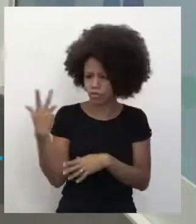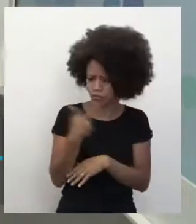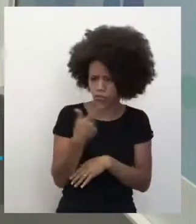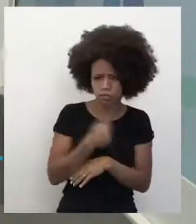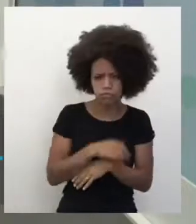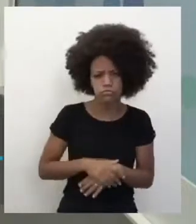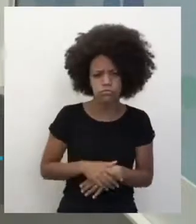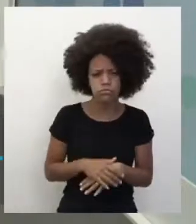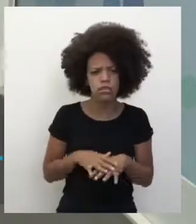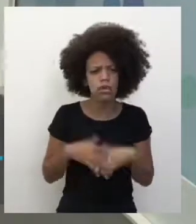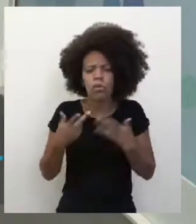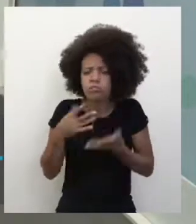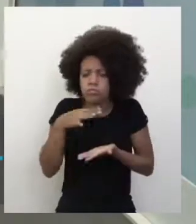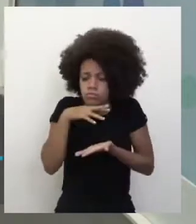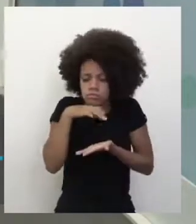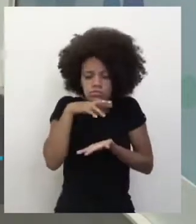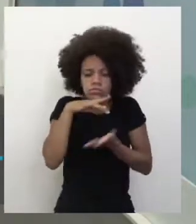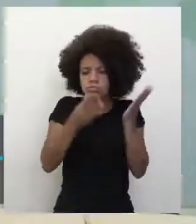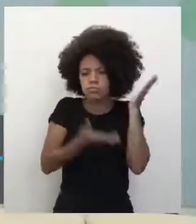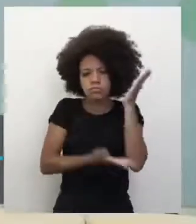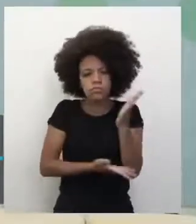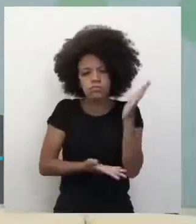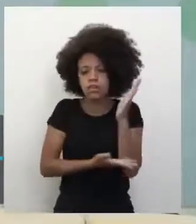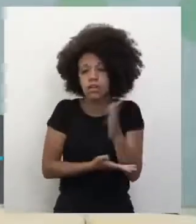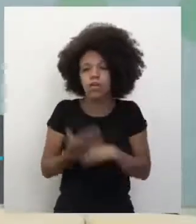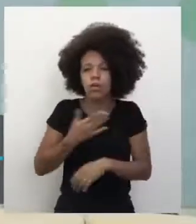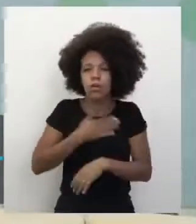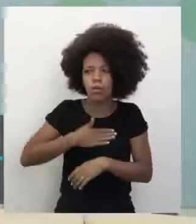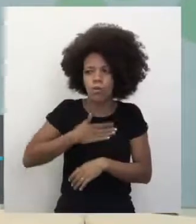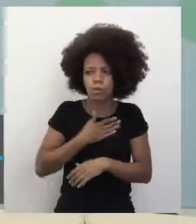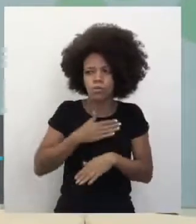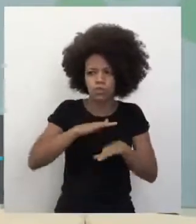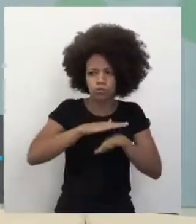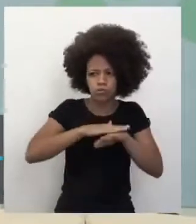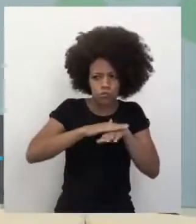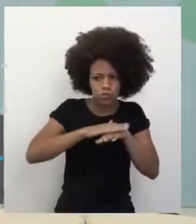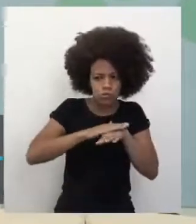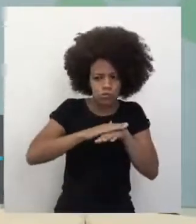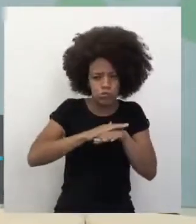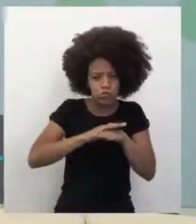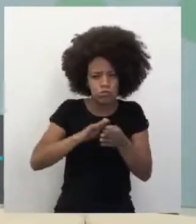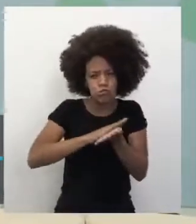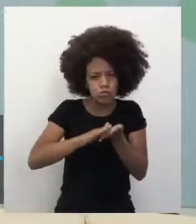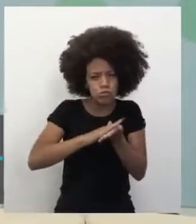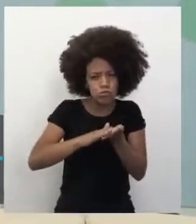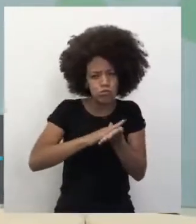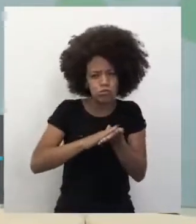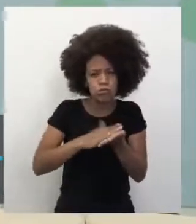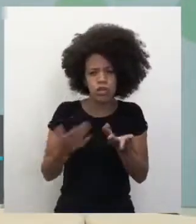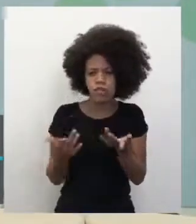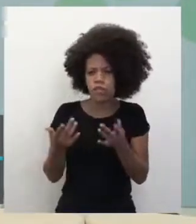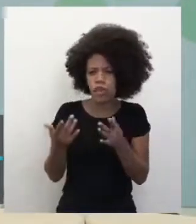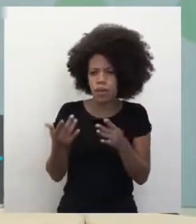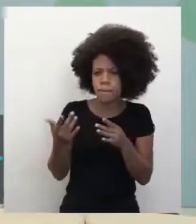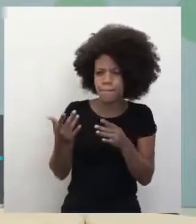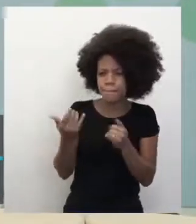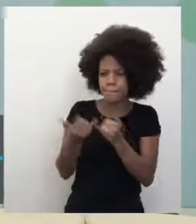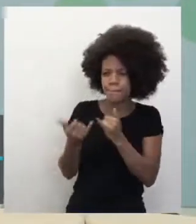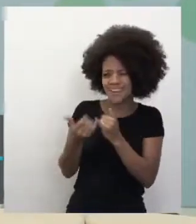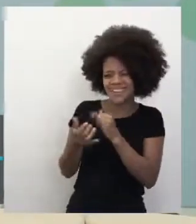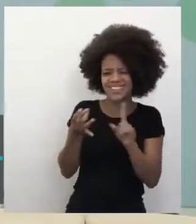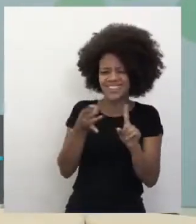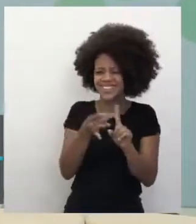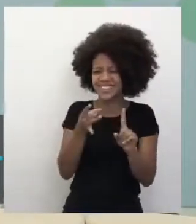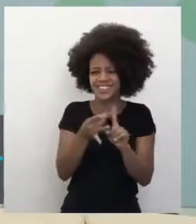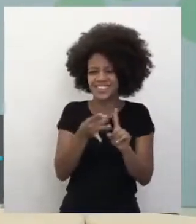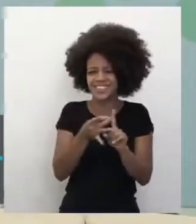Fora o cheirinho da Cheiro, madeira, eu isso gosto agora, muito, o cheiro né? é bom, Lixar, e você vai passando a mão ali, fica parecendo um vidro depois que você lixa, né? Uma coisa